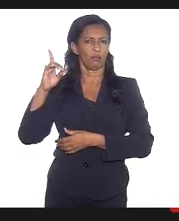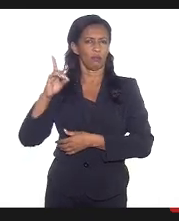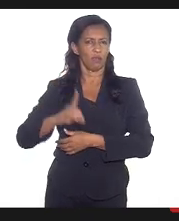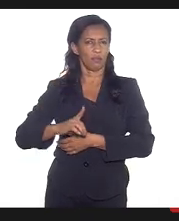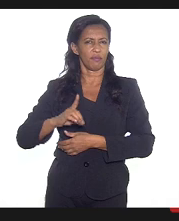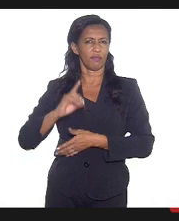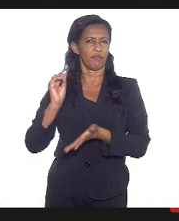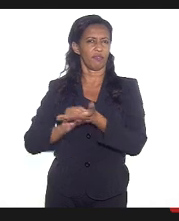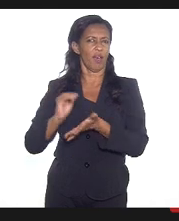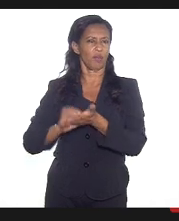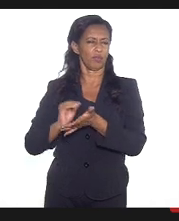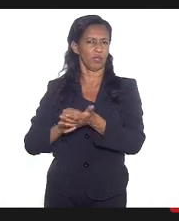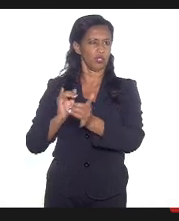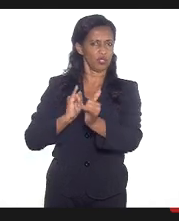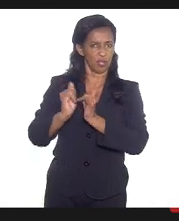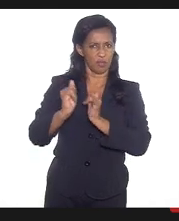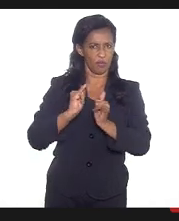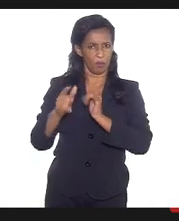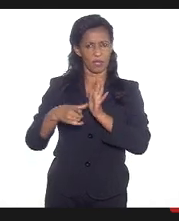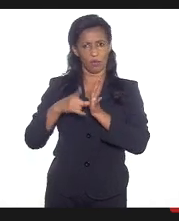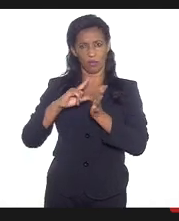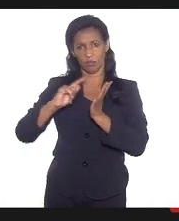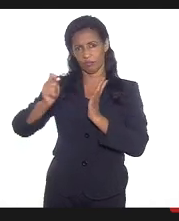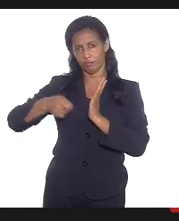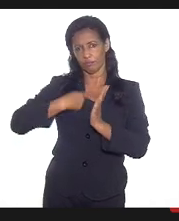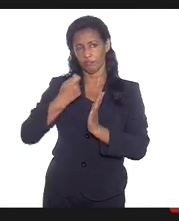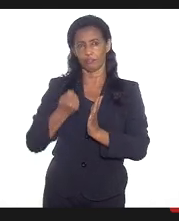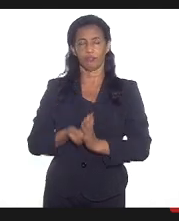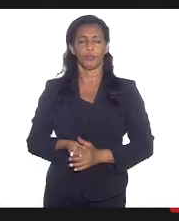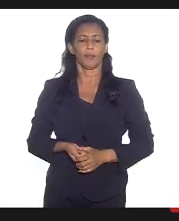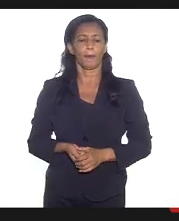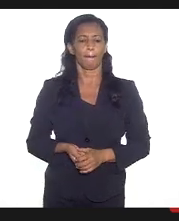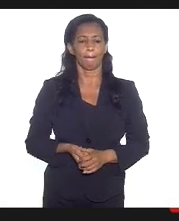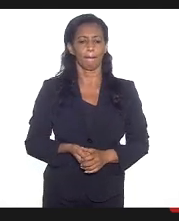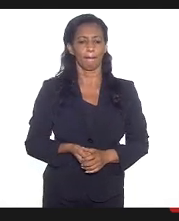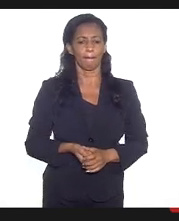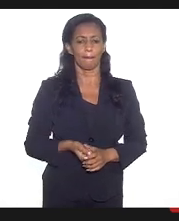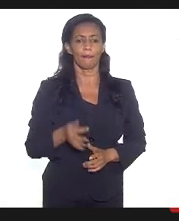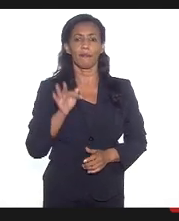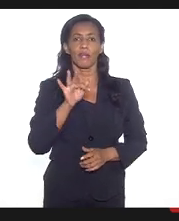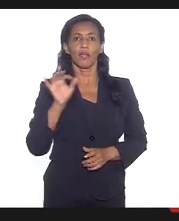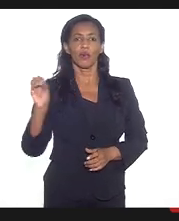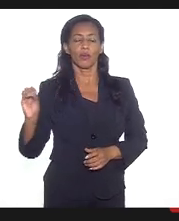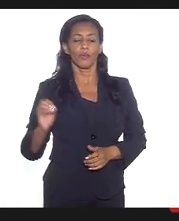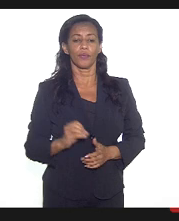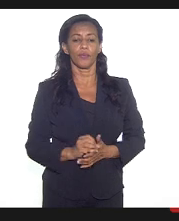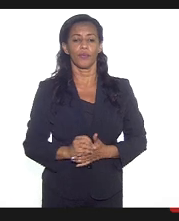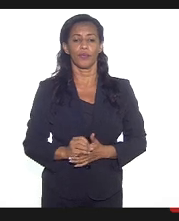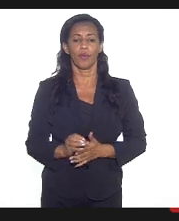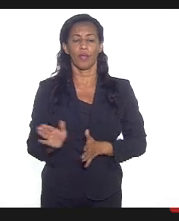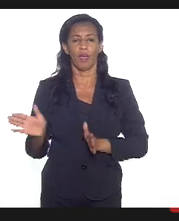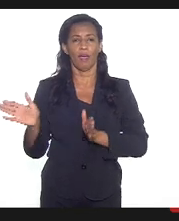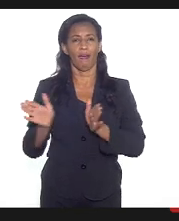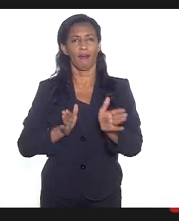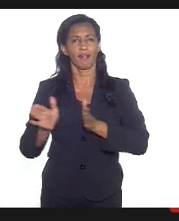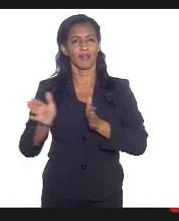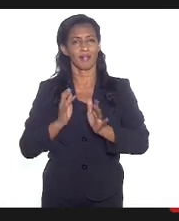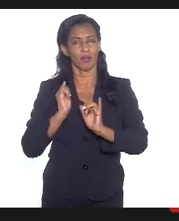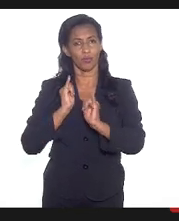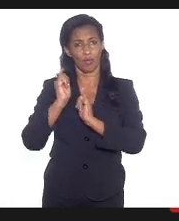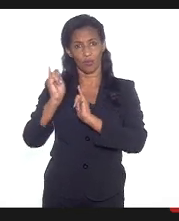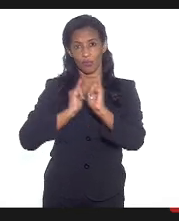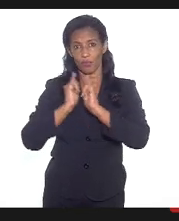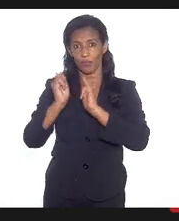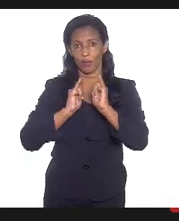informações, antes da assinatura, né, do convênio com a ANP, obviamente, foi a questão do acesso à informação, que